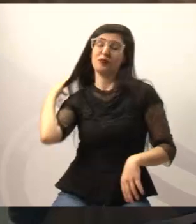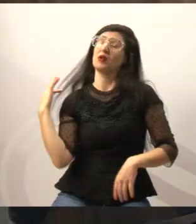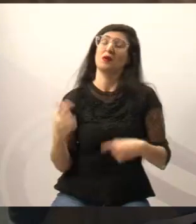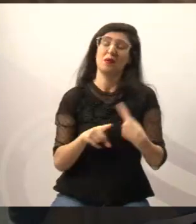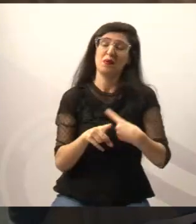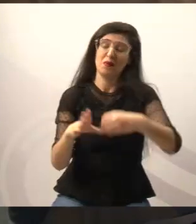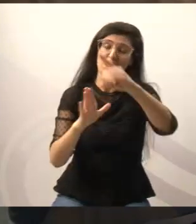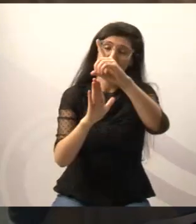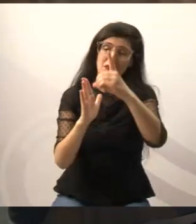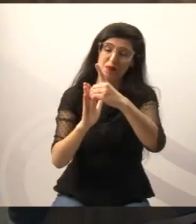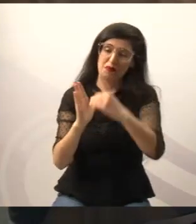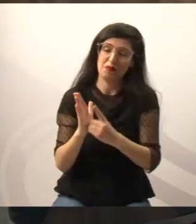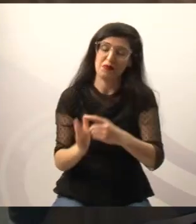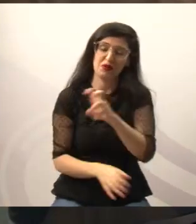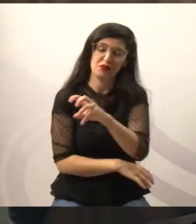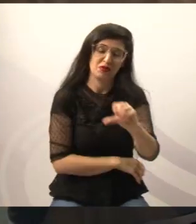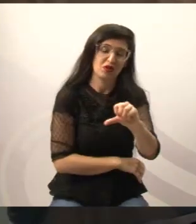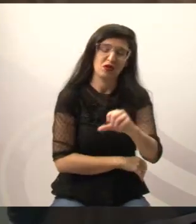decreto número